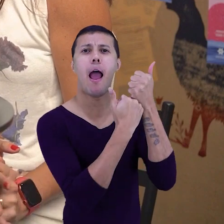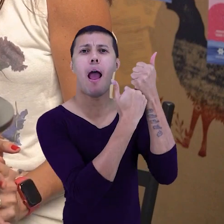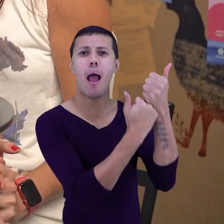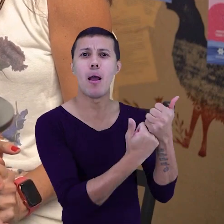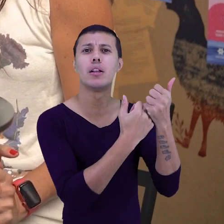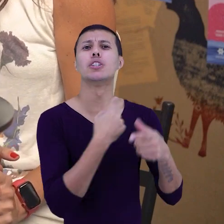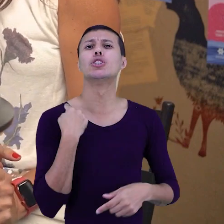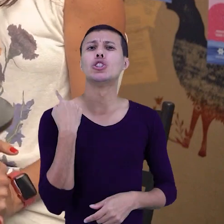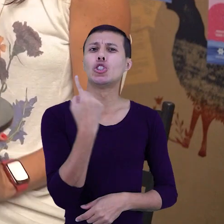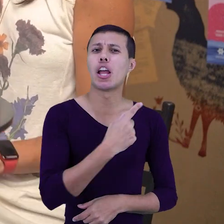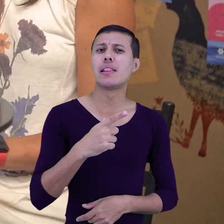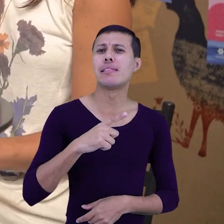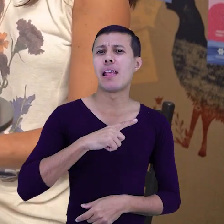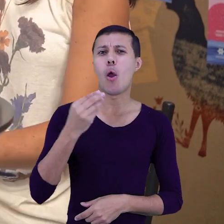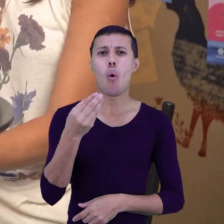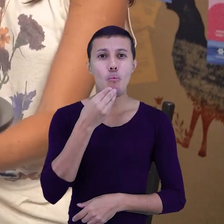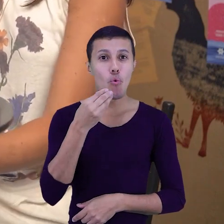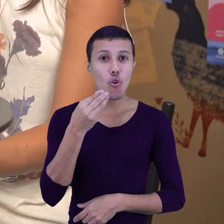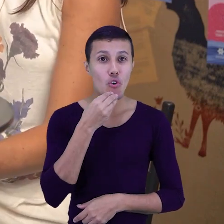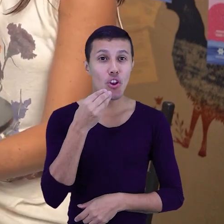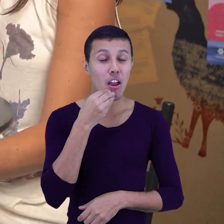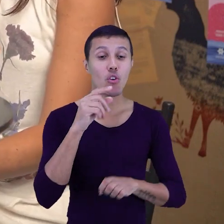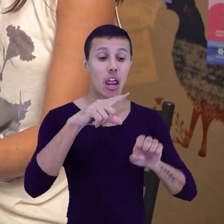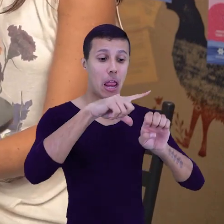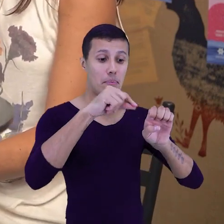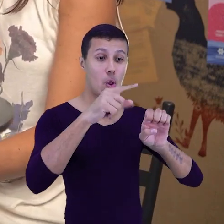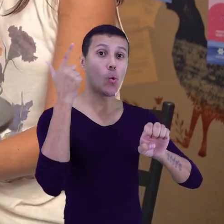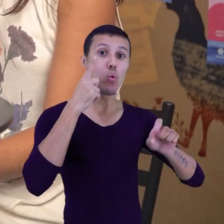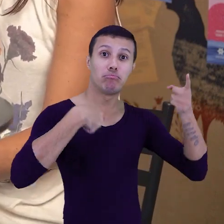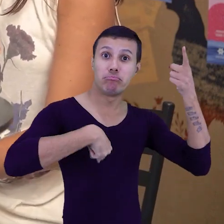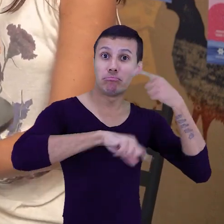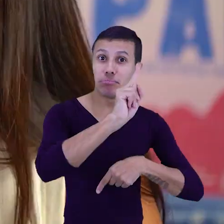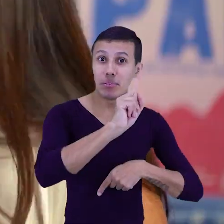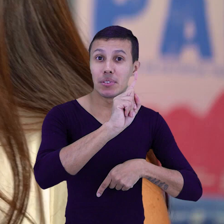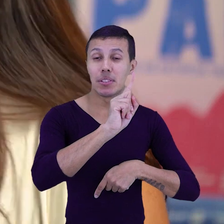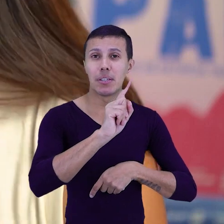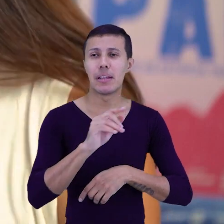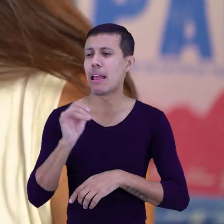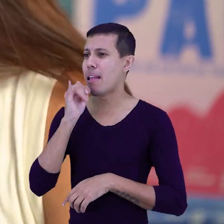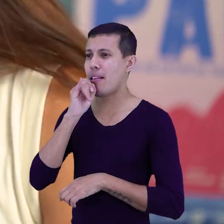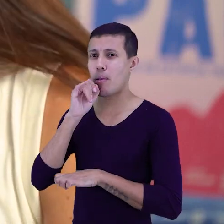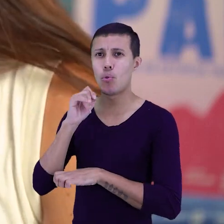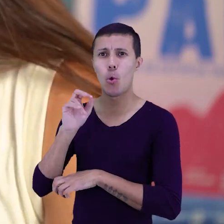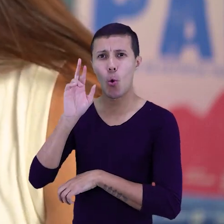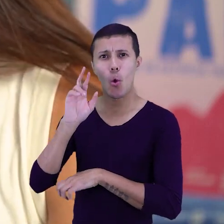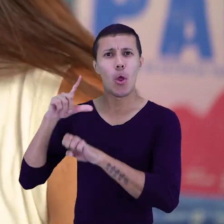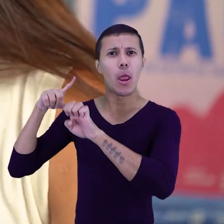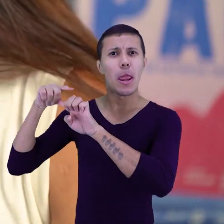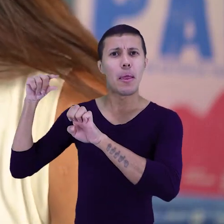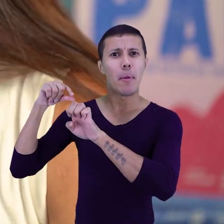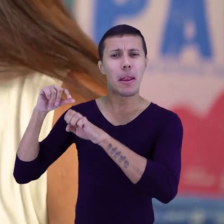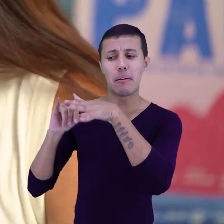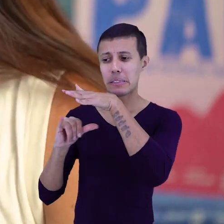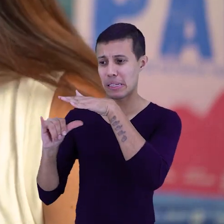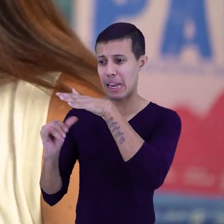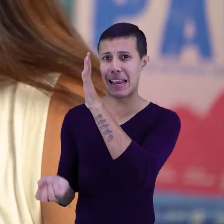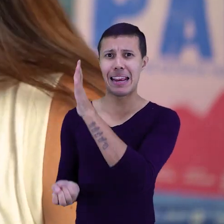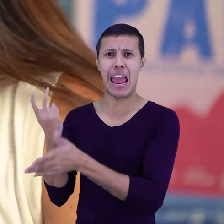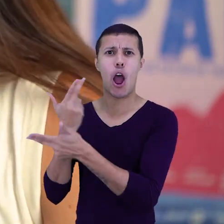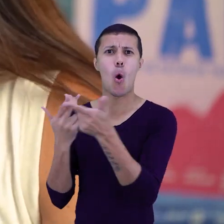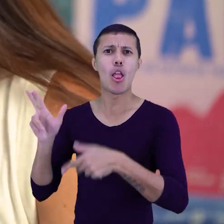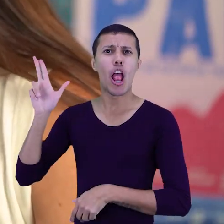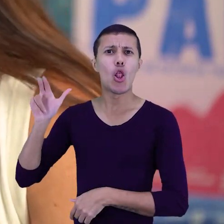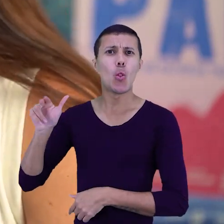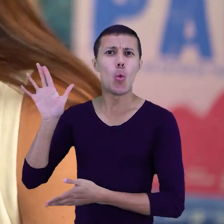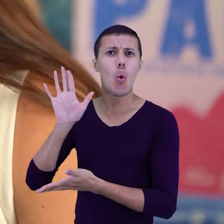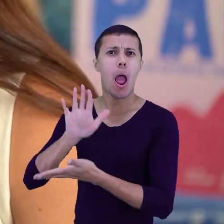tenha maiores chances de fazer com que os empreendedores tenham sucesso. Quem empreende uma startup está normalmente criando algo